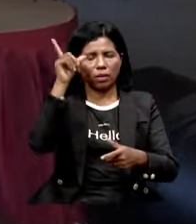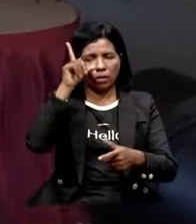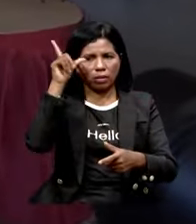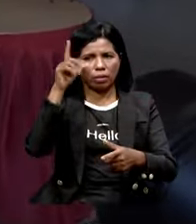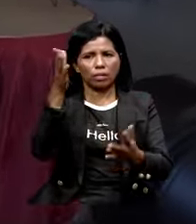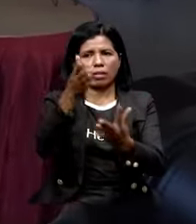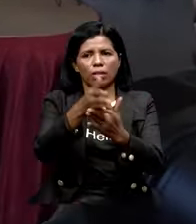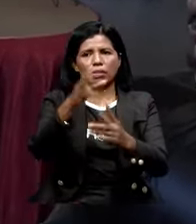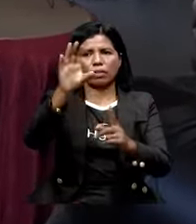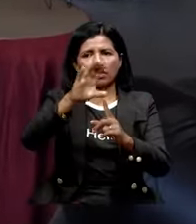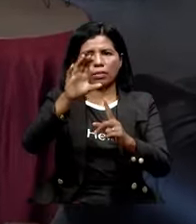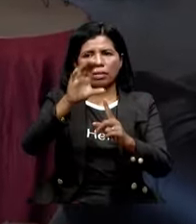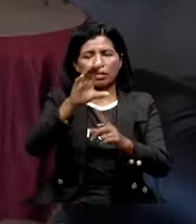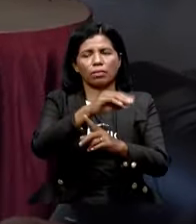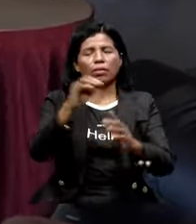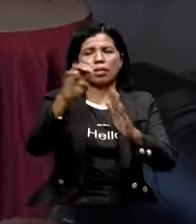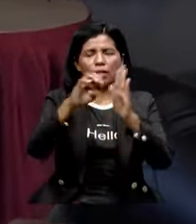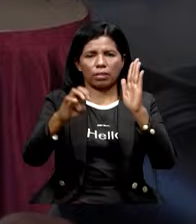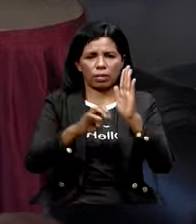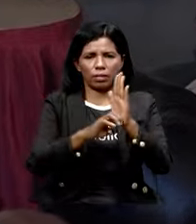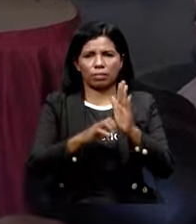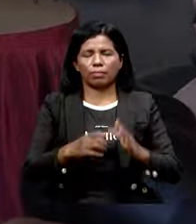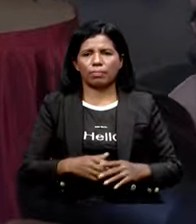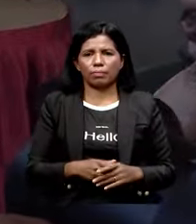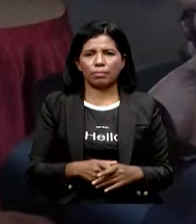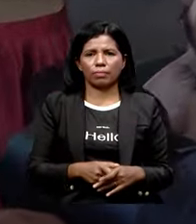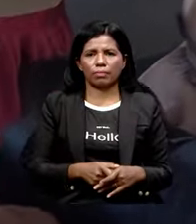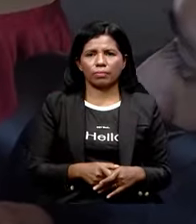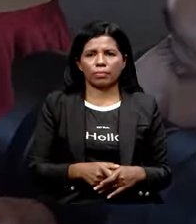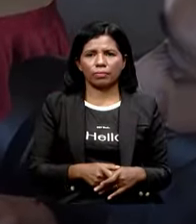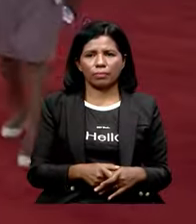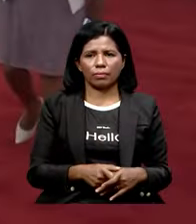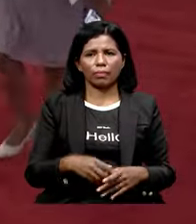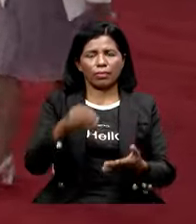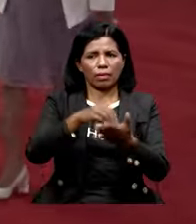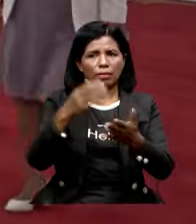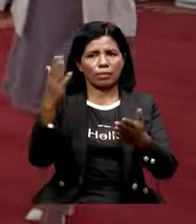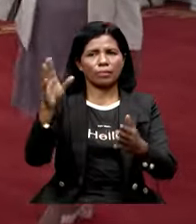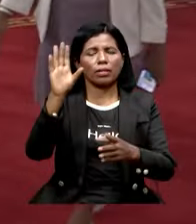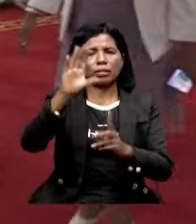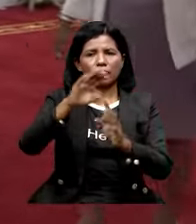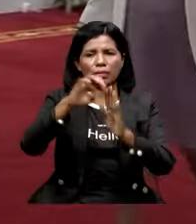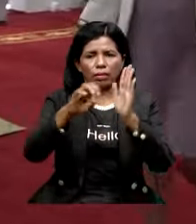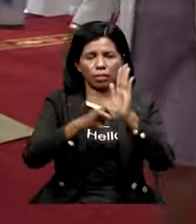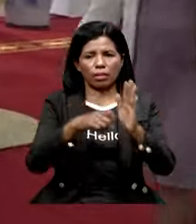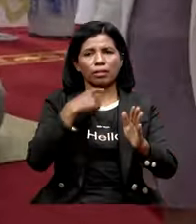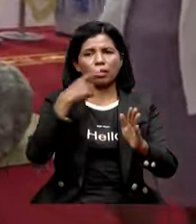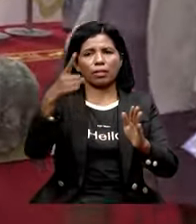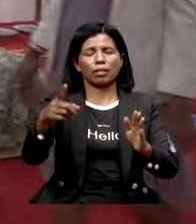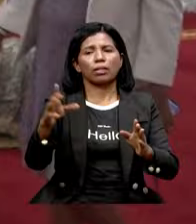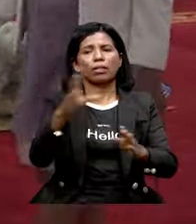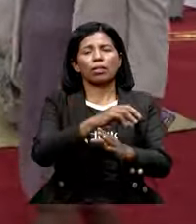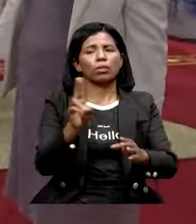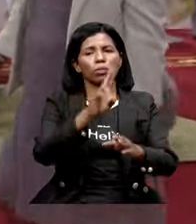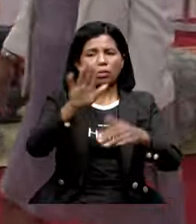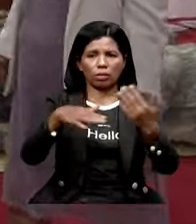no ex-chefe de Estado. É, no ex-chefe de Estado e na Bala. Se festaram na firma, o Enhira Salão Ruané usa